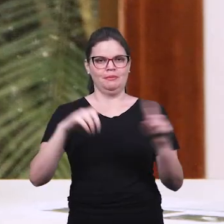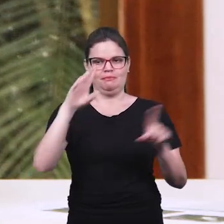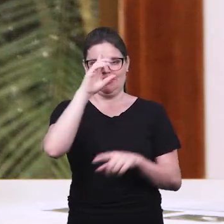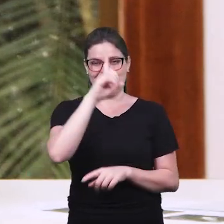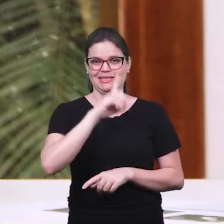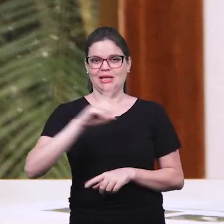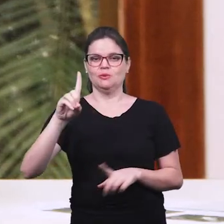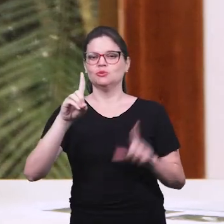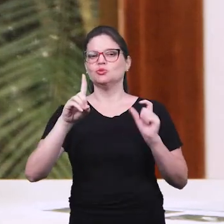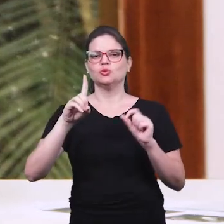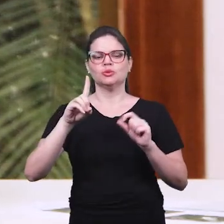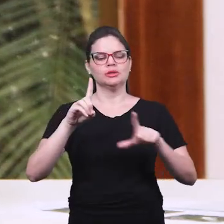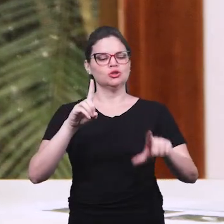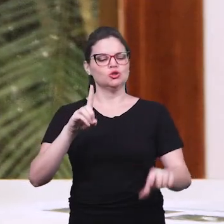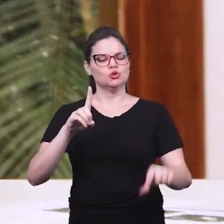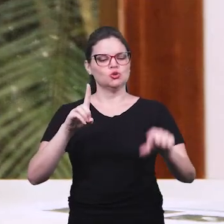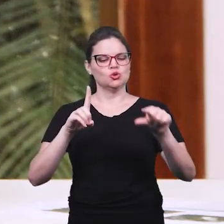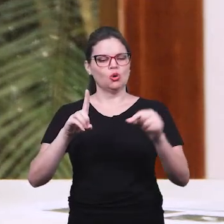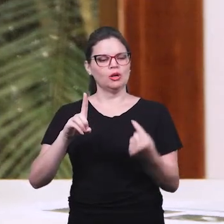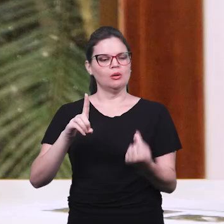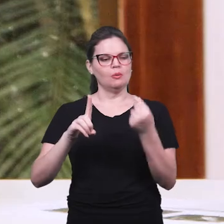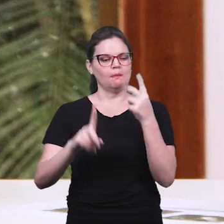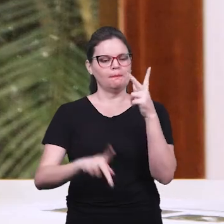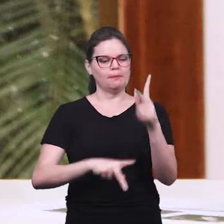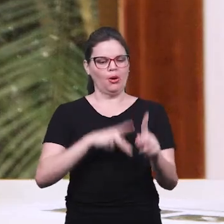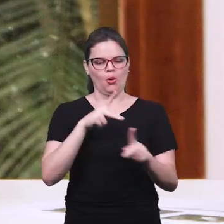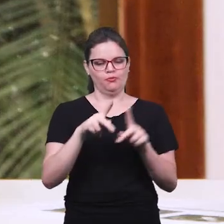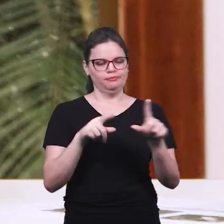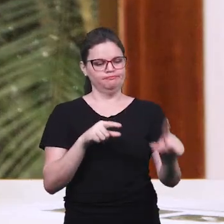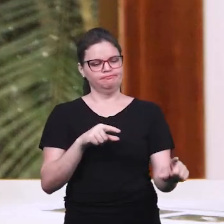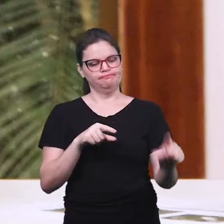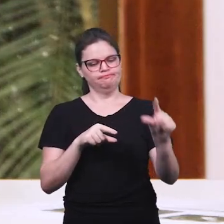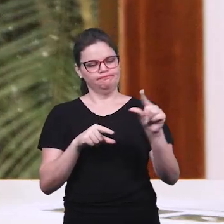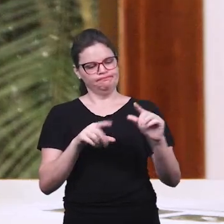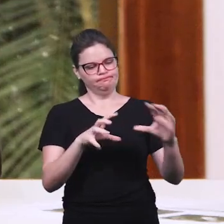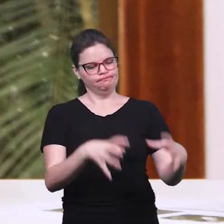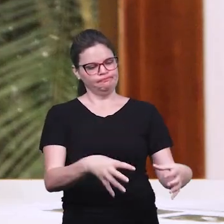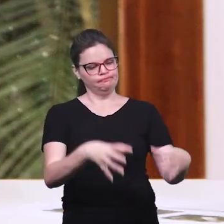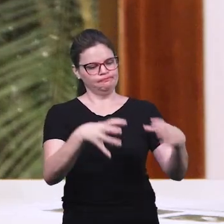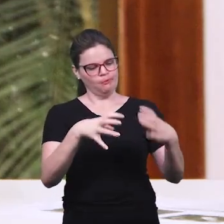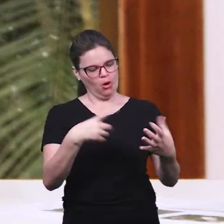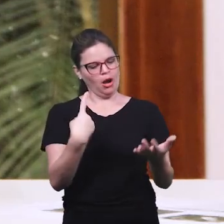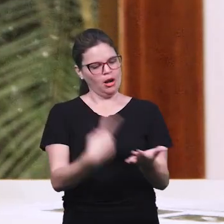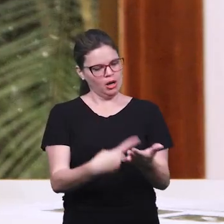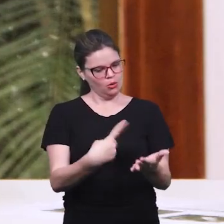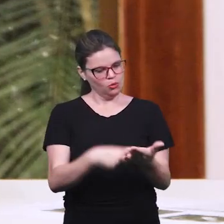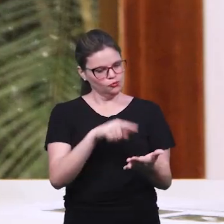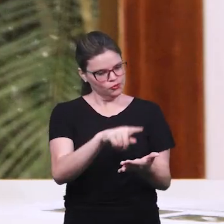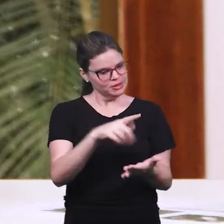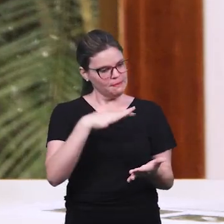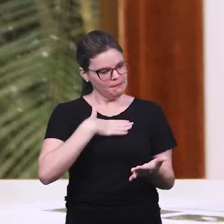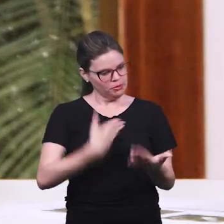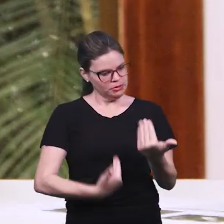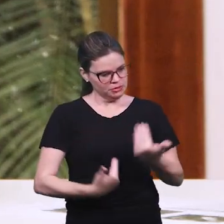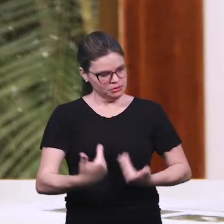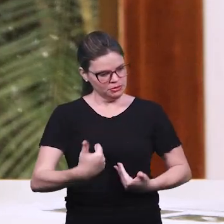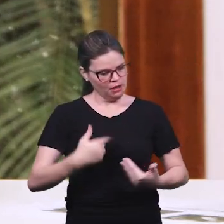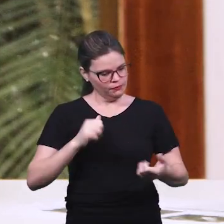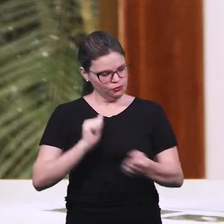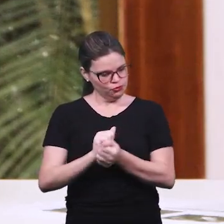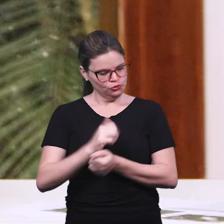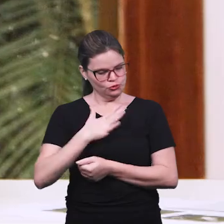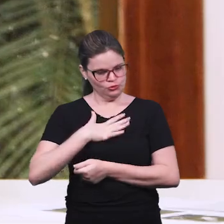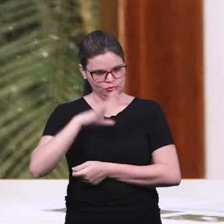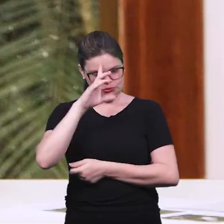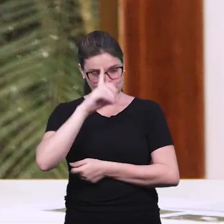nação e faz um acordo para que essa nação estivesse na presença de Deus. Nós não lemos nenhum